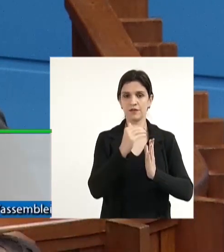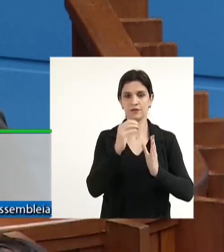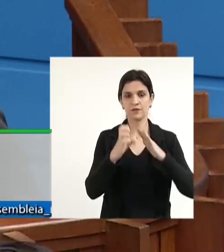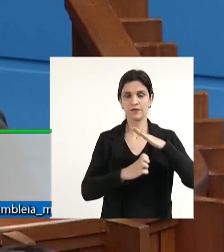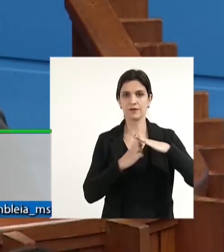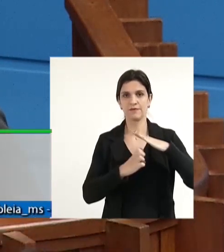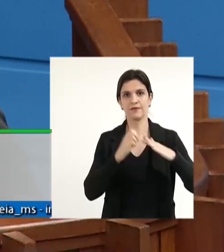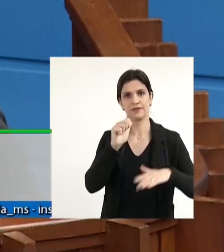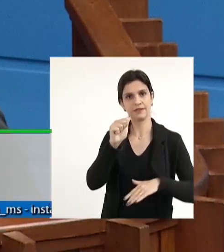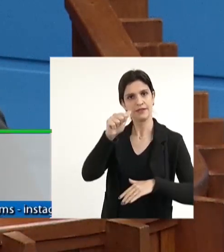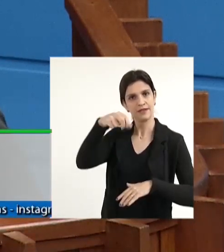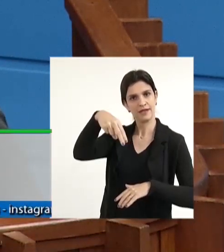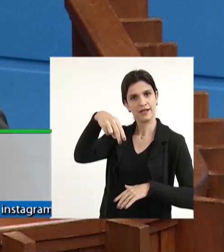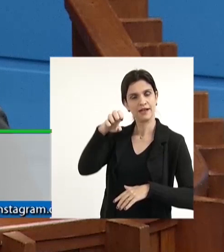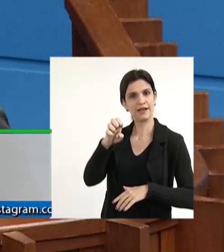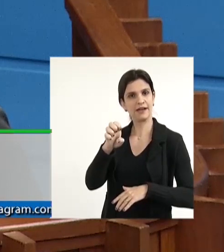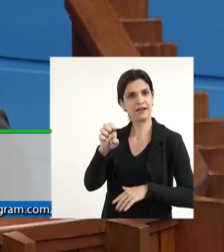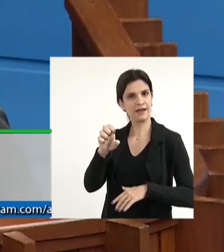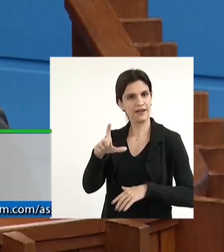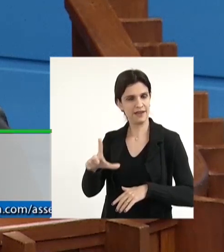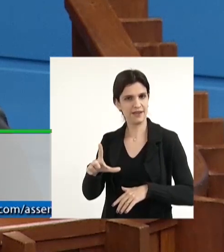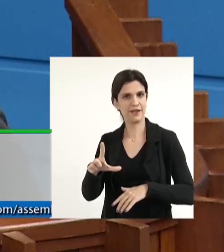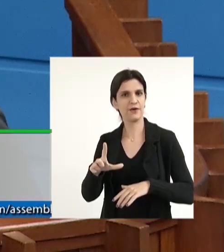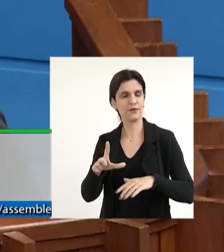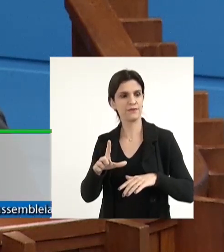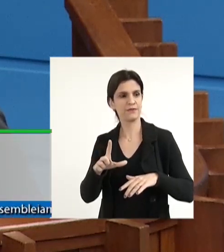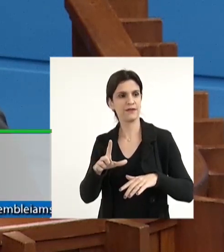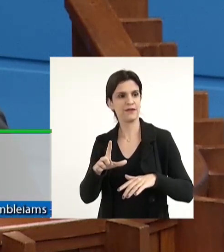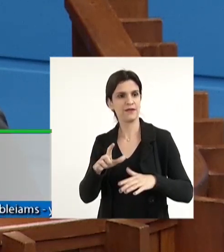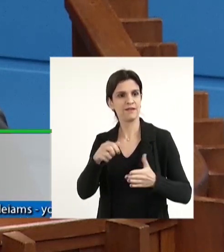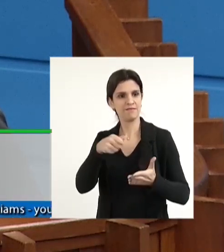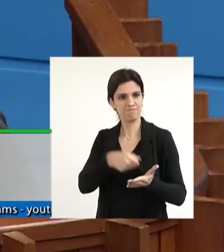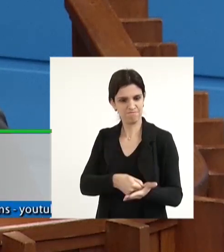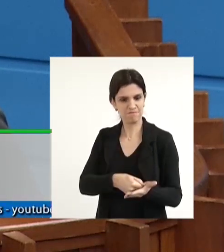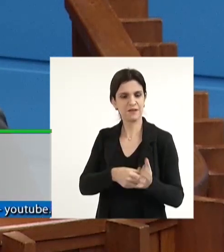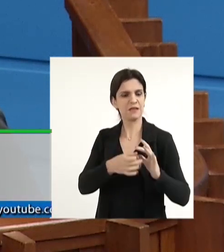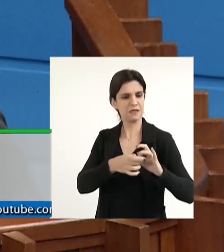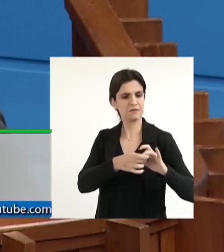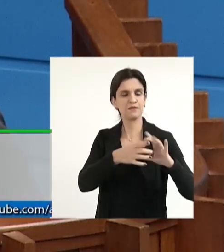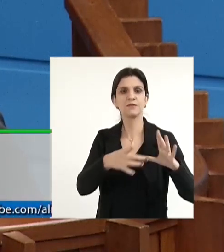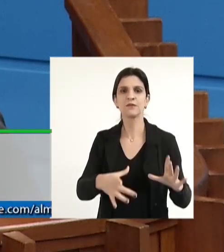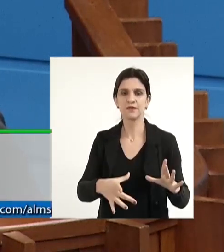Elétrica, autoriza que as concessionárias possam